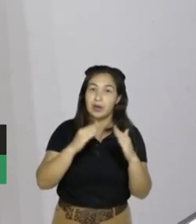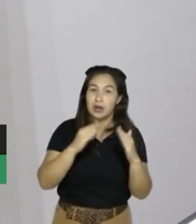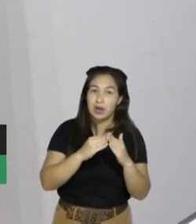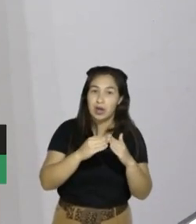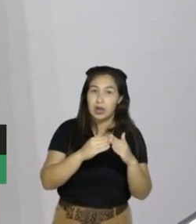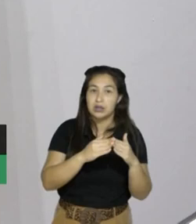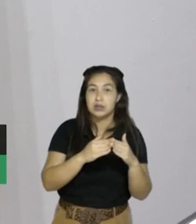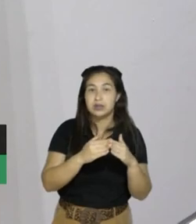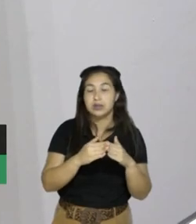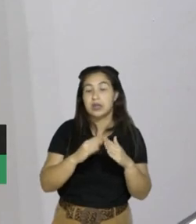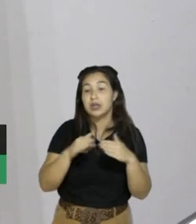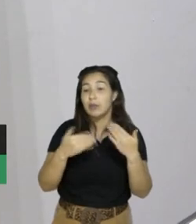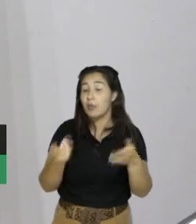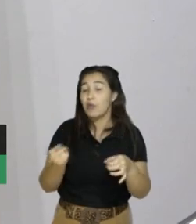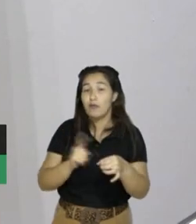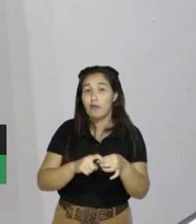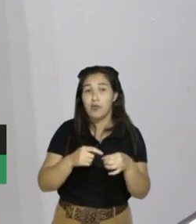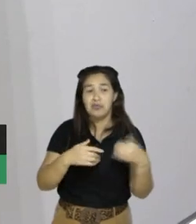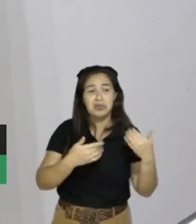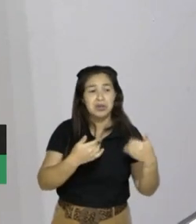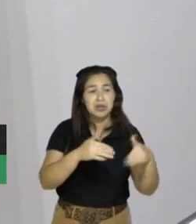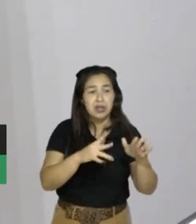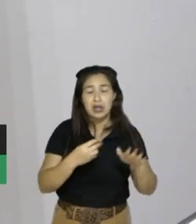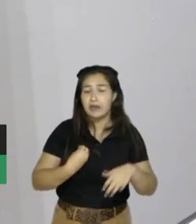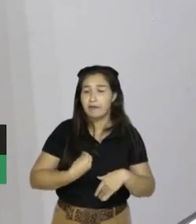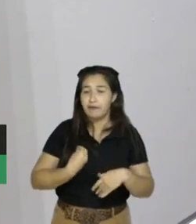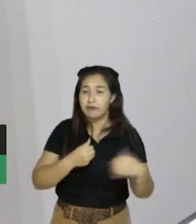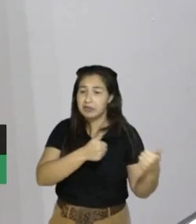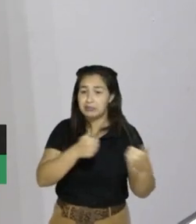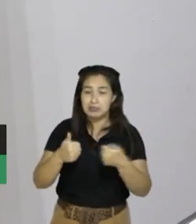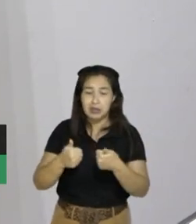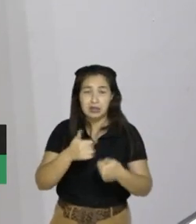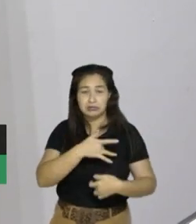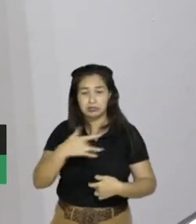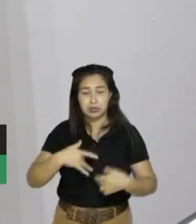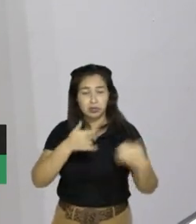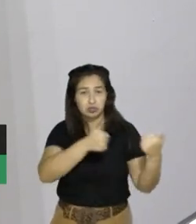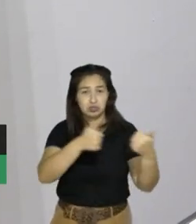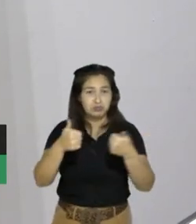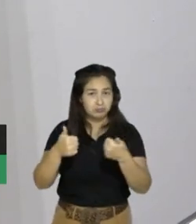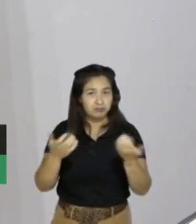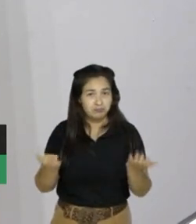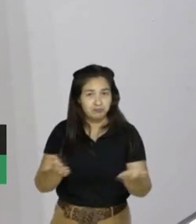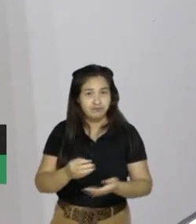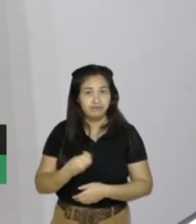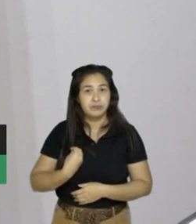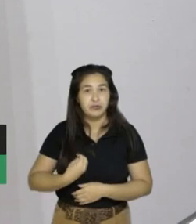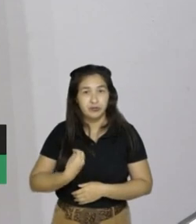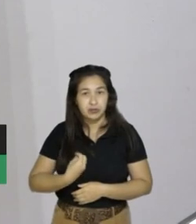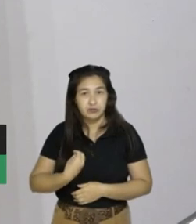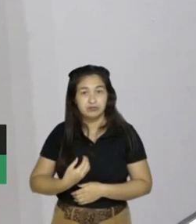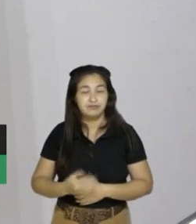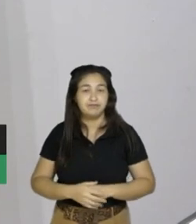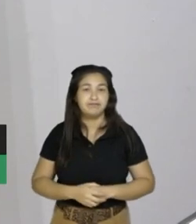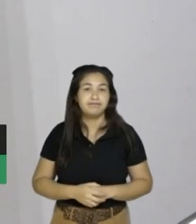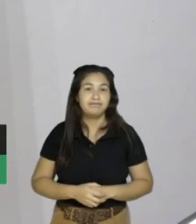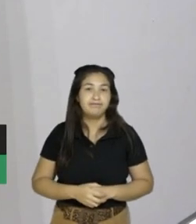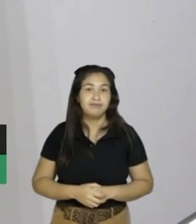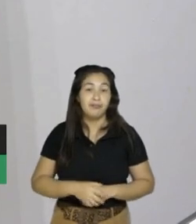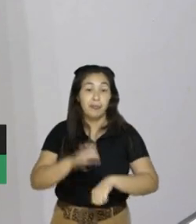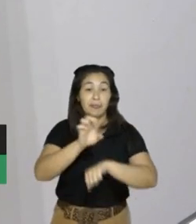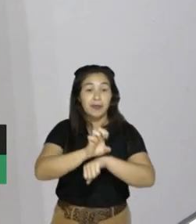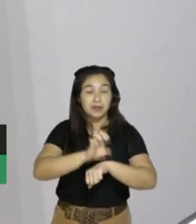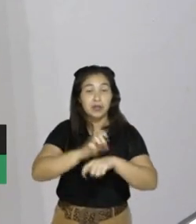para as atividades de forma Sadia e que possam realmente viver a sua vida é isso que o Estado tem que fazer no momento que mais